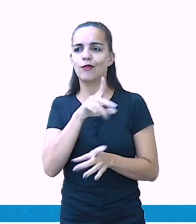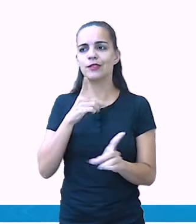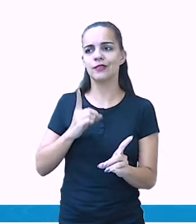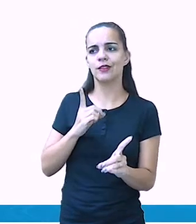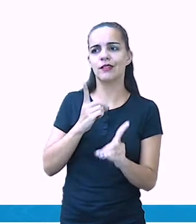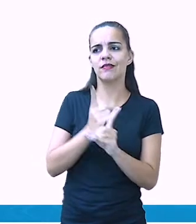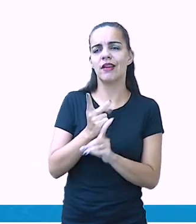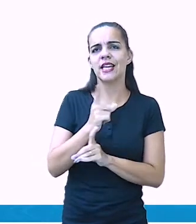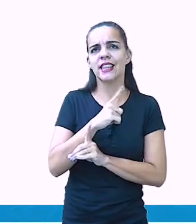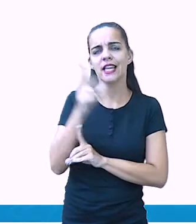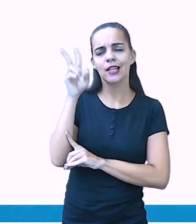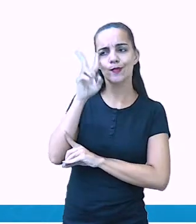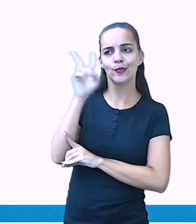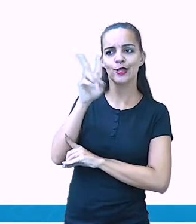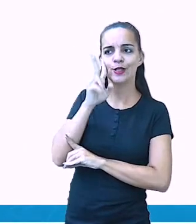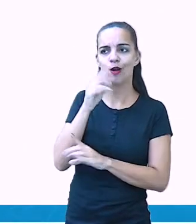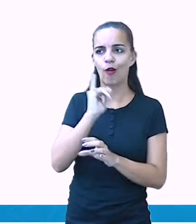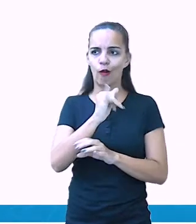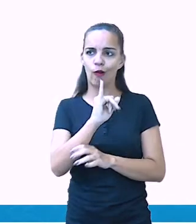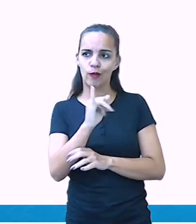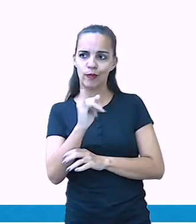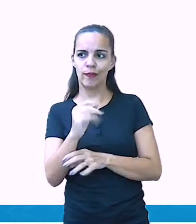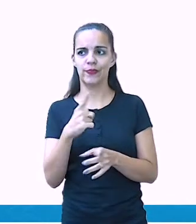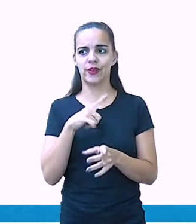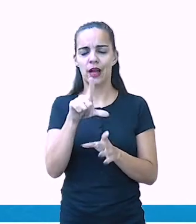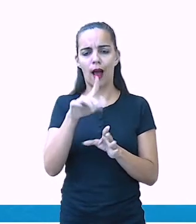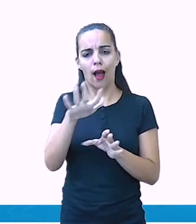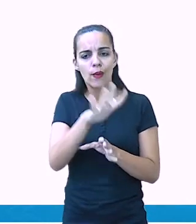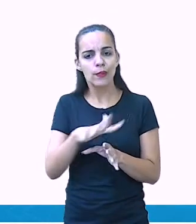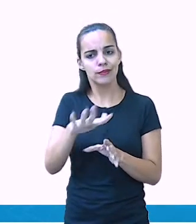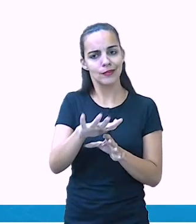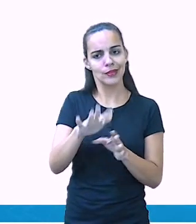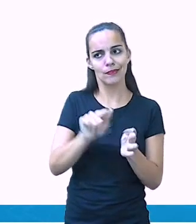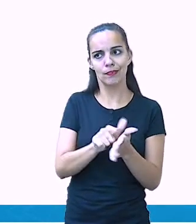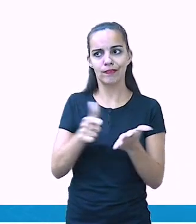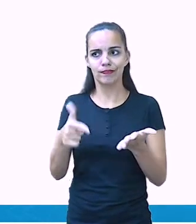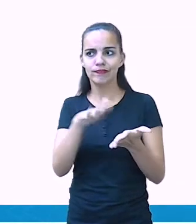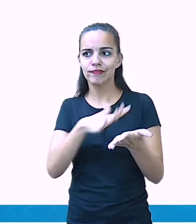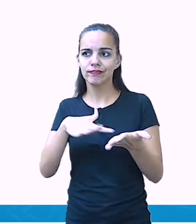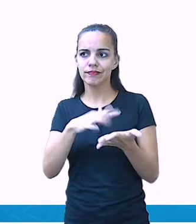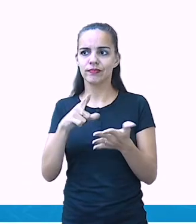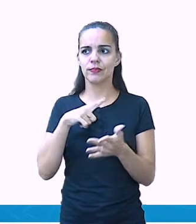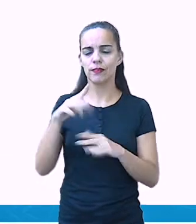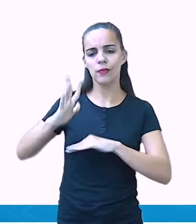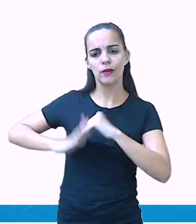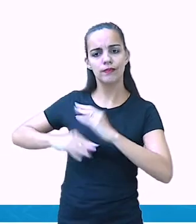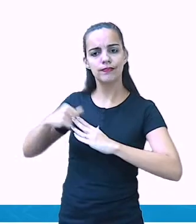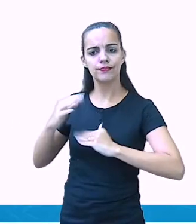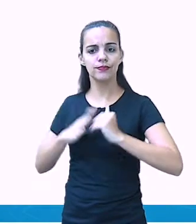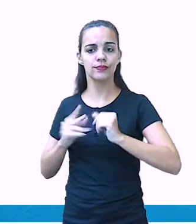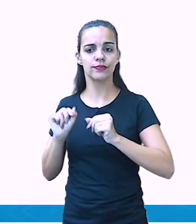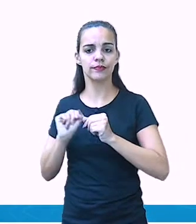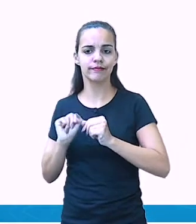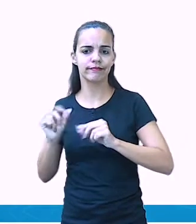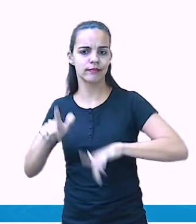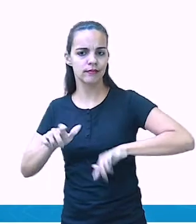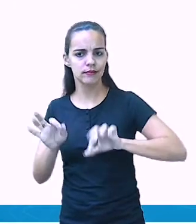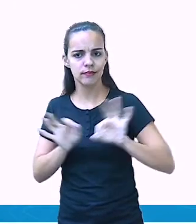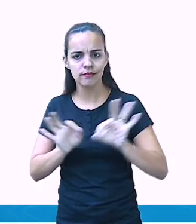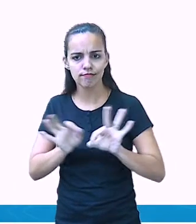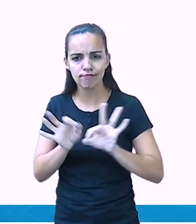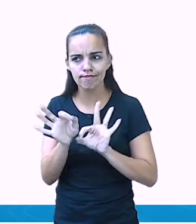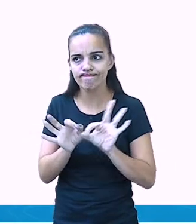com a história e elas vieram ganhando espaço e profissionais que também trabalhavam nessa área